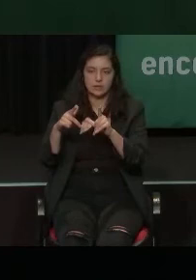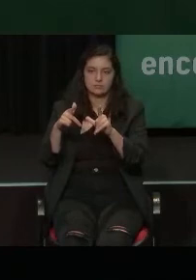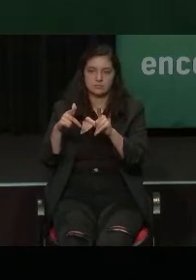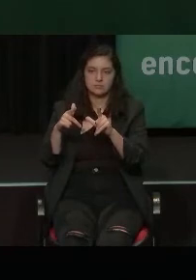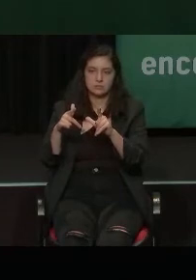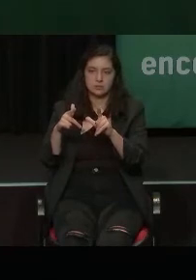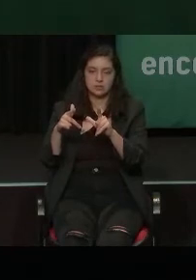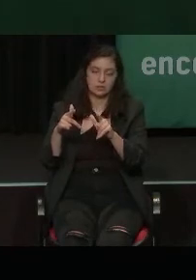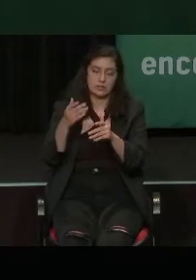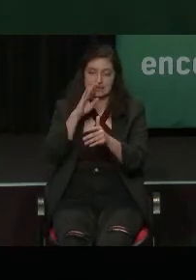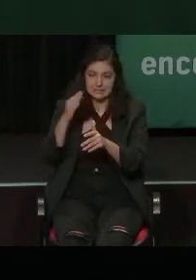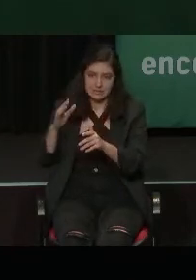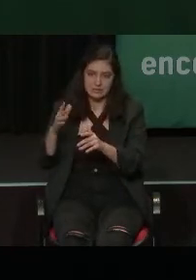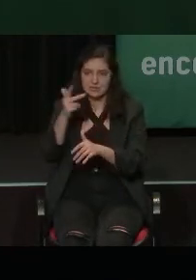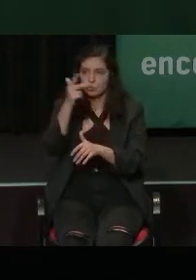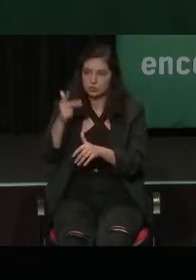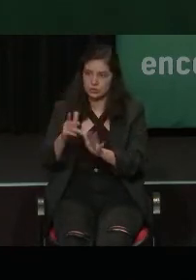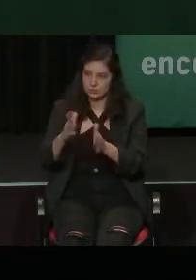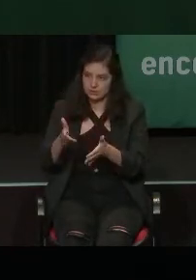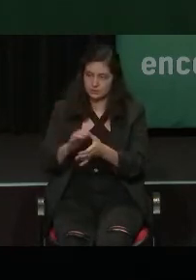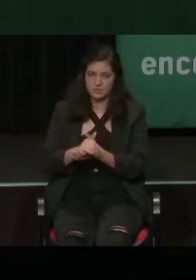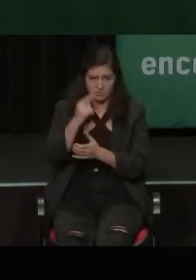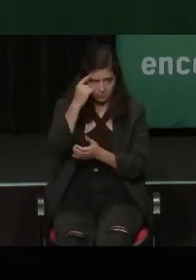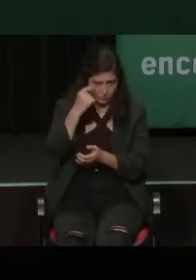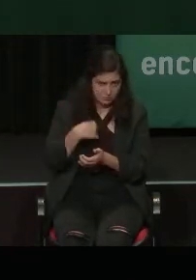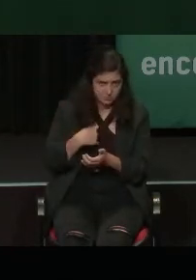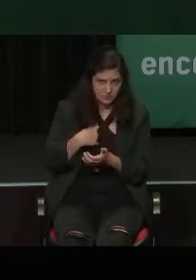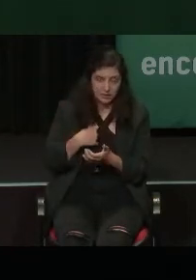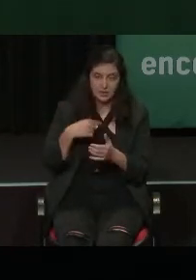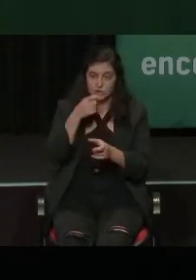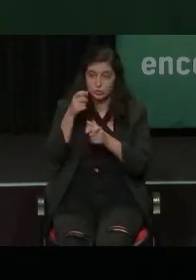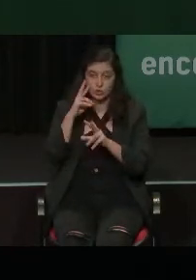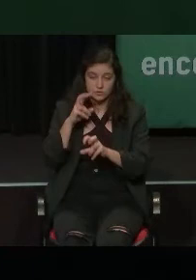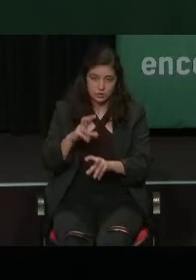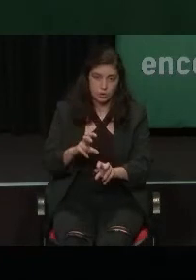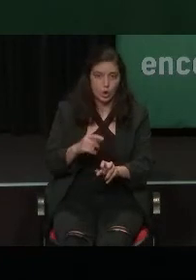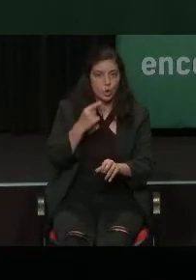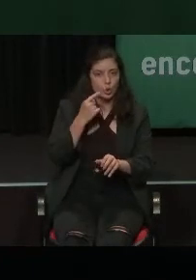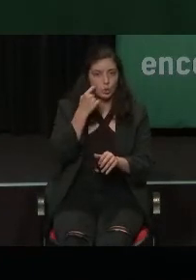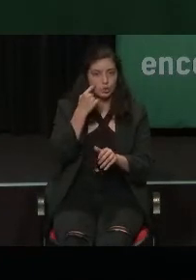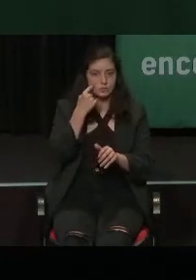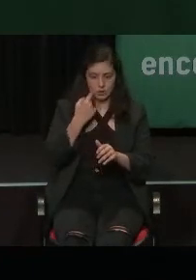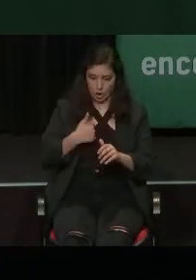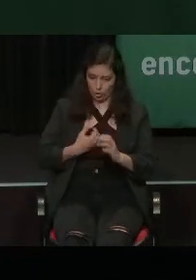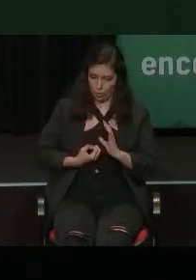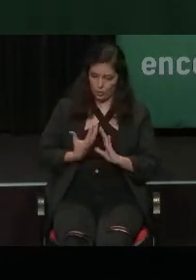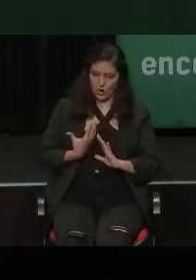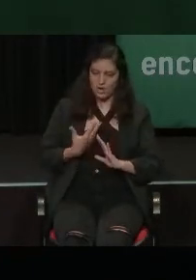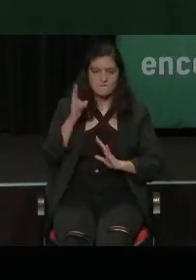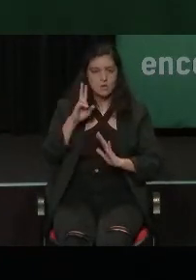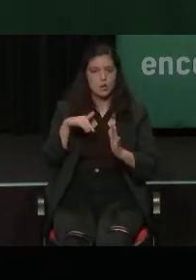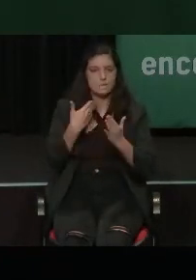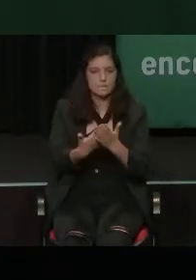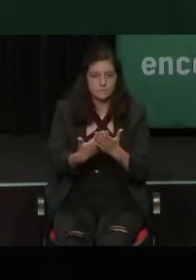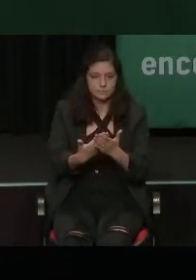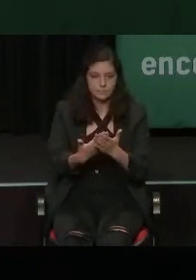ciência e da inovação. Sei bem que os nossos investigadores precisam de ver que o conhecimento por eles produzido é valorizado do